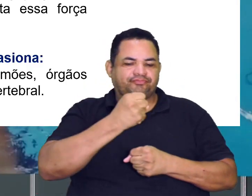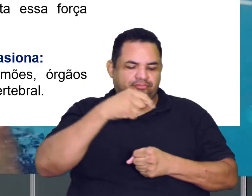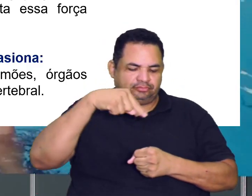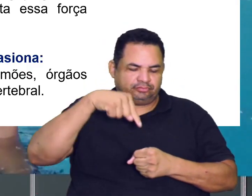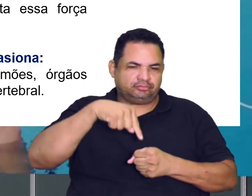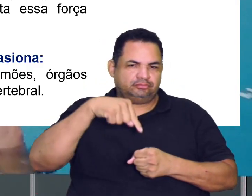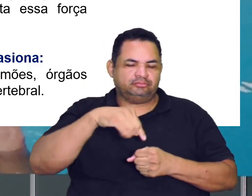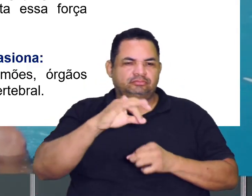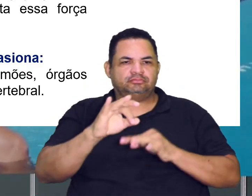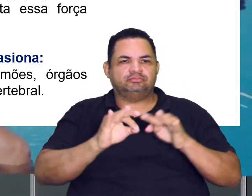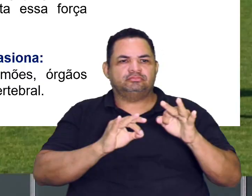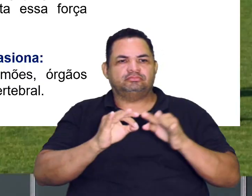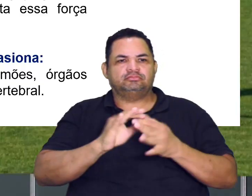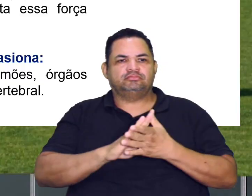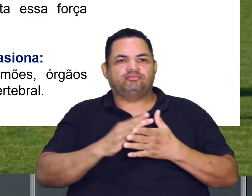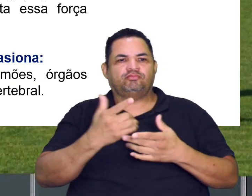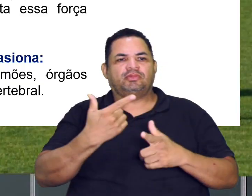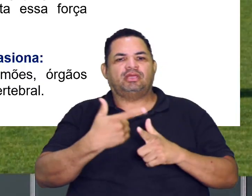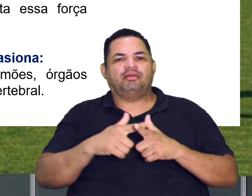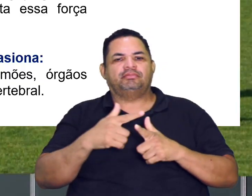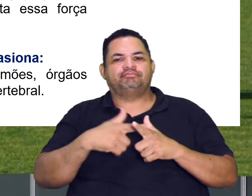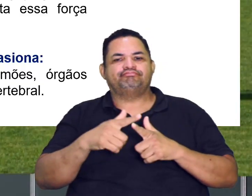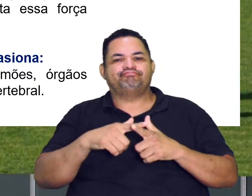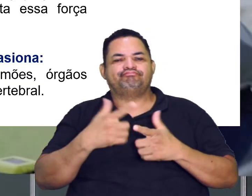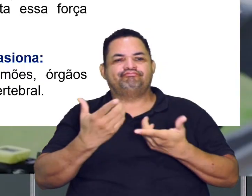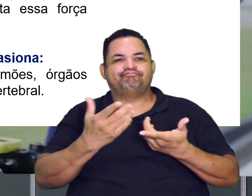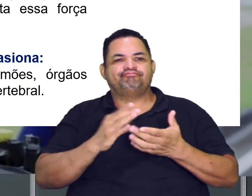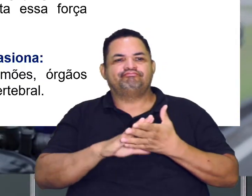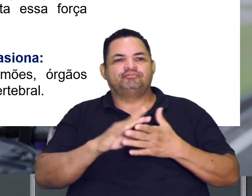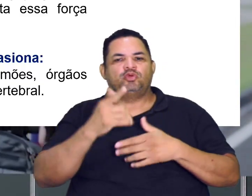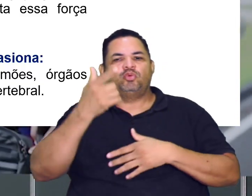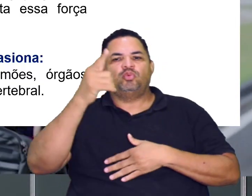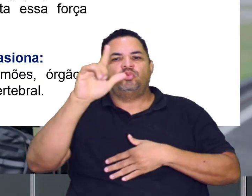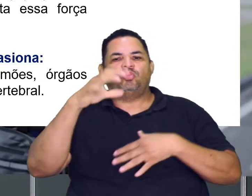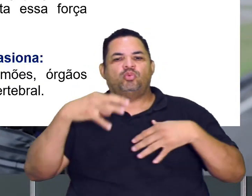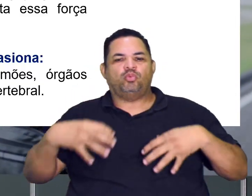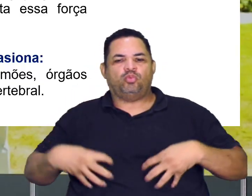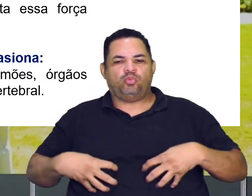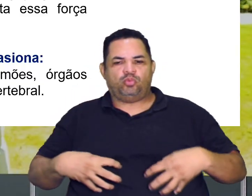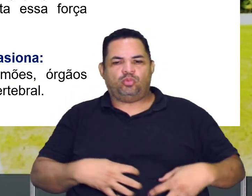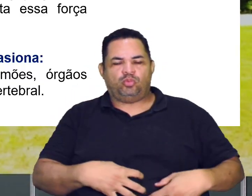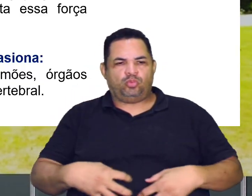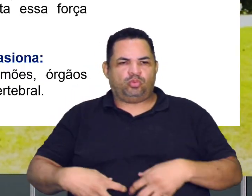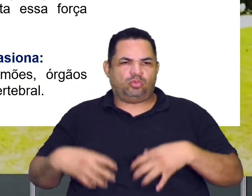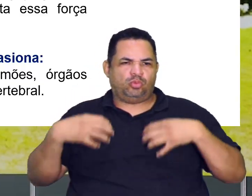achatamento, um prejuízo no funcionamento dos outros órgãos.